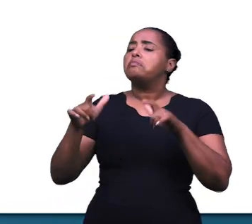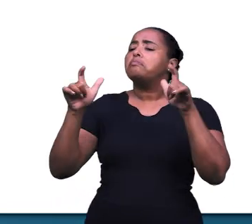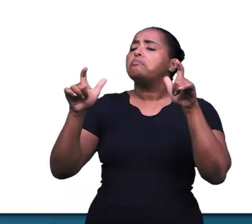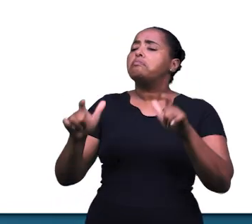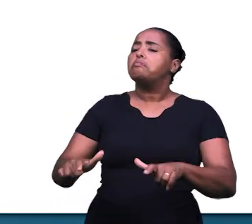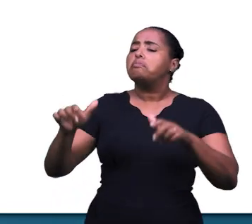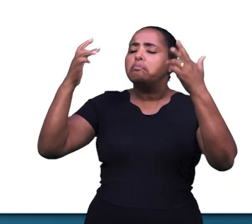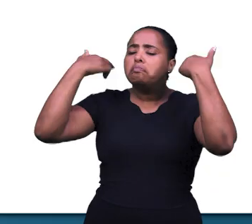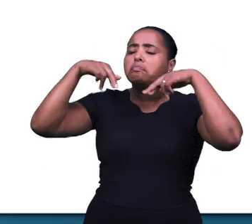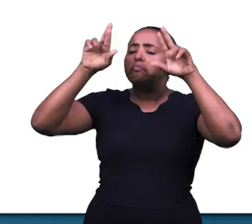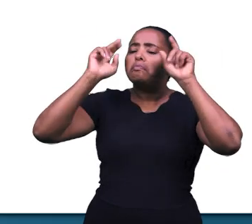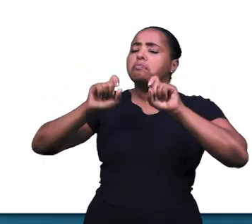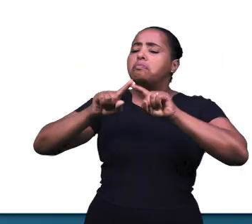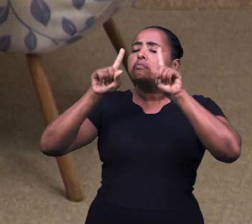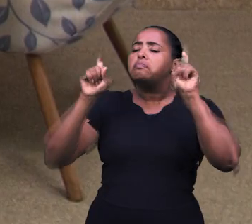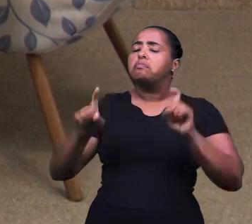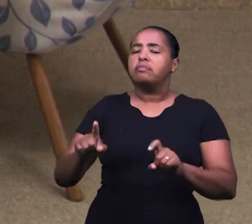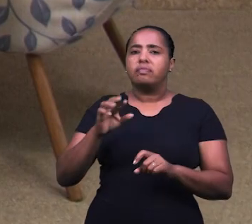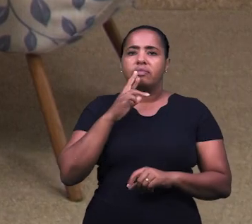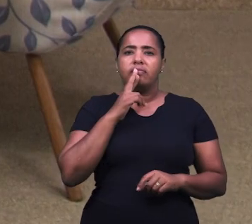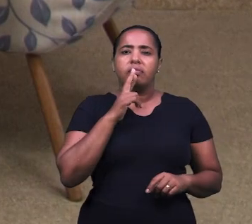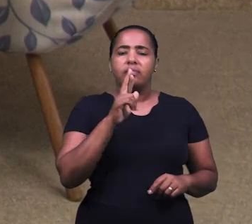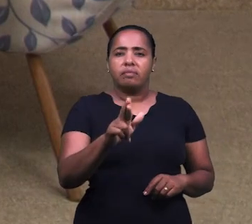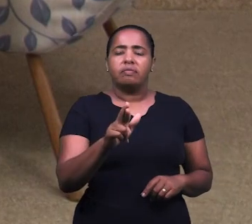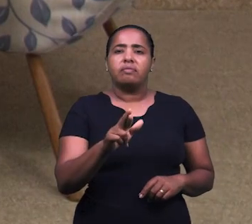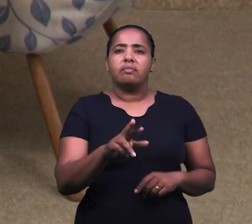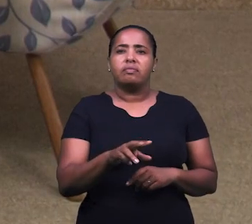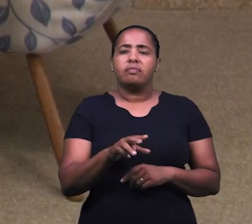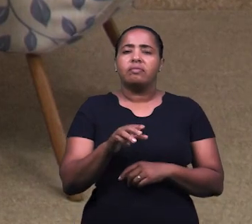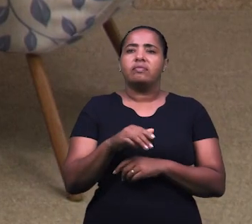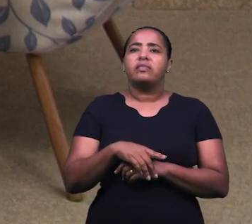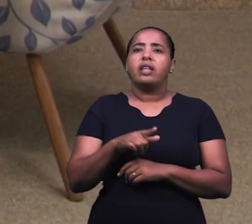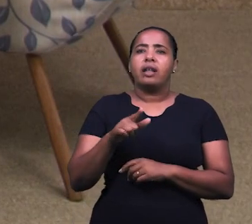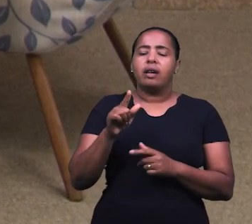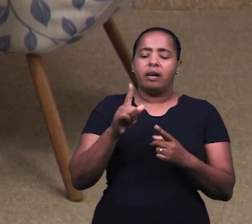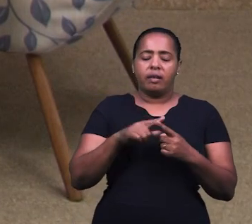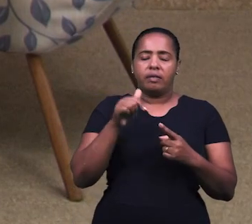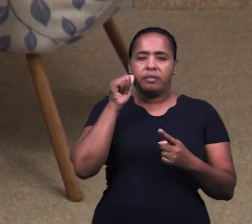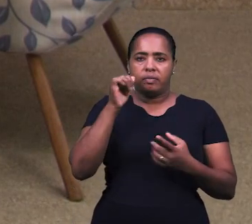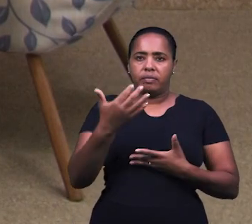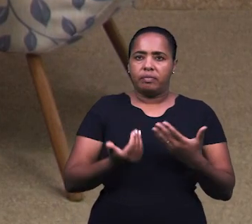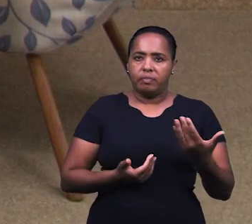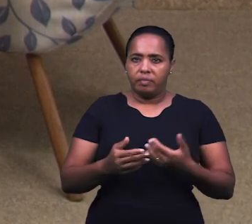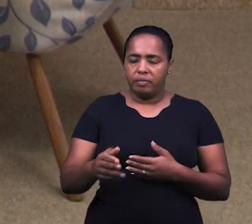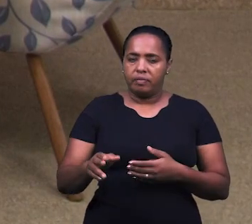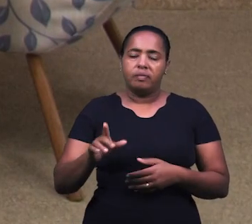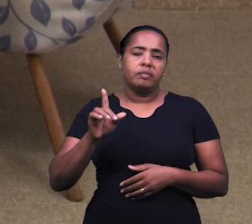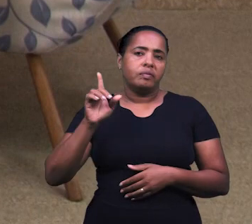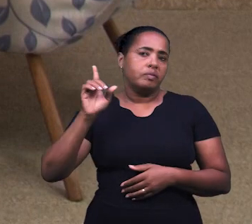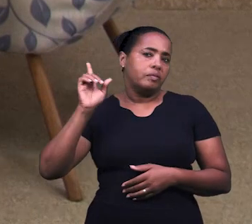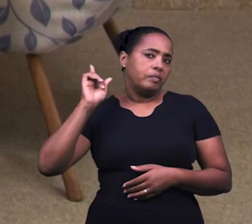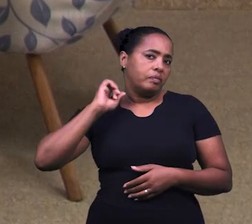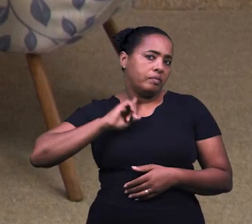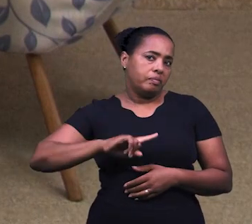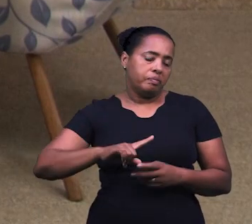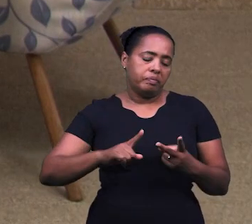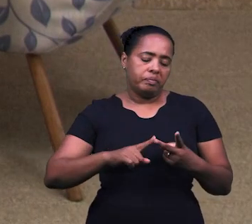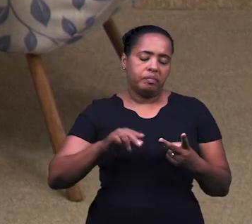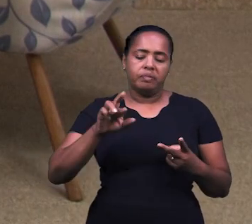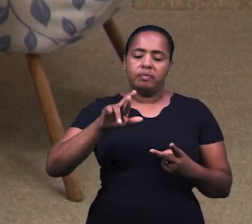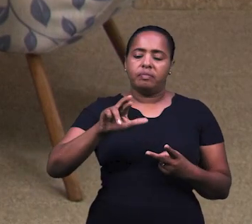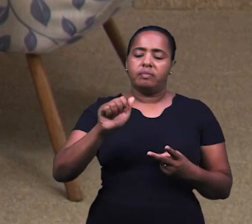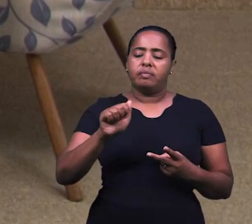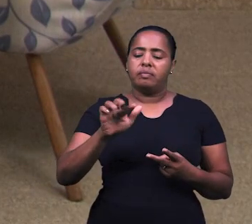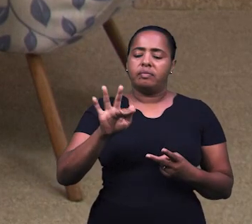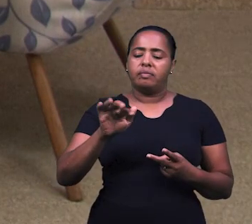onde estava o cordeiro? Quem vai responder é a senhora Meira Bordoni, de Ponte Nova, Minas Gerais, e a